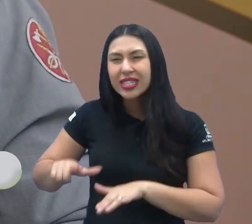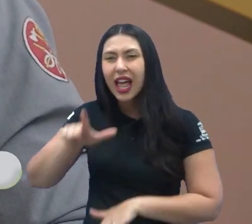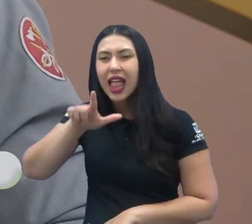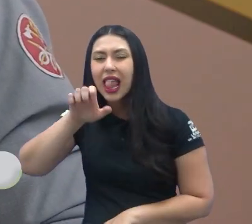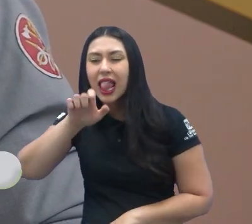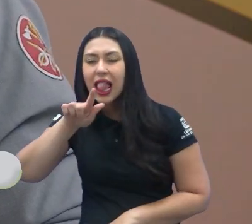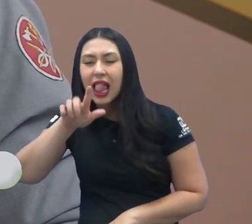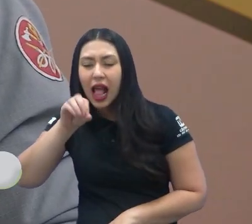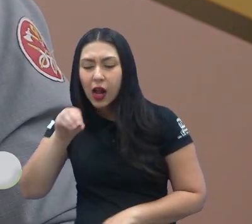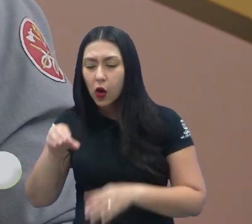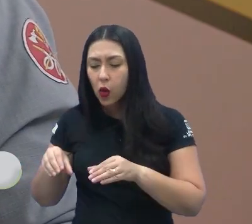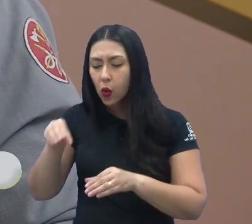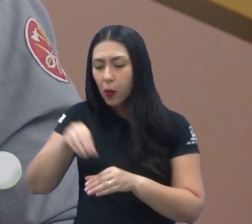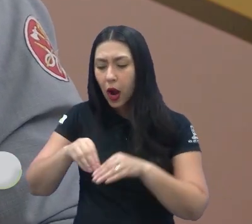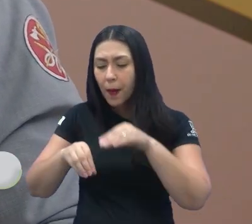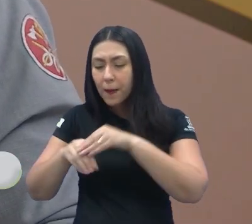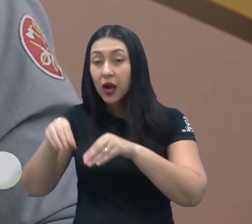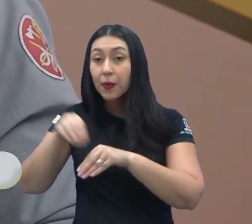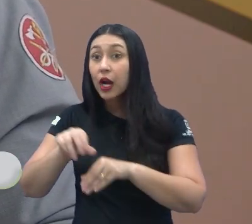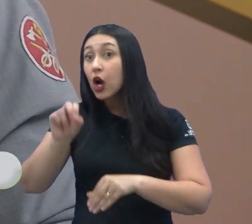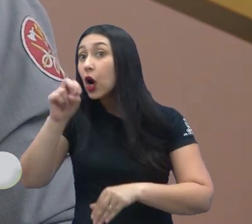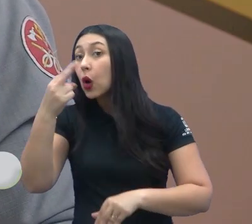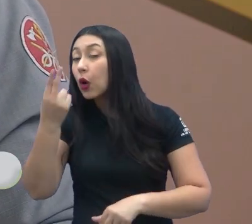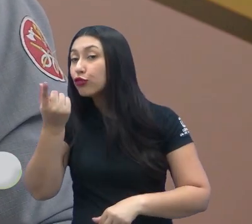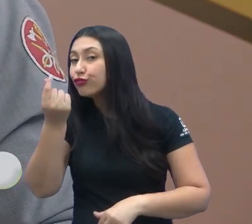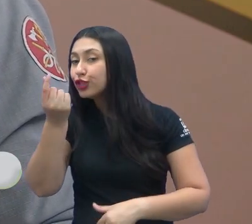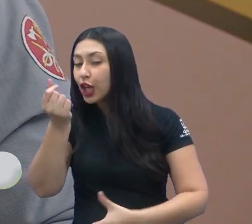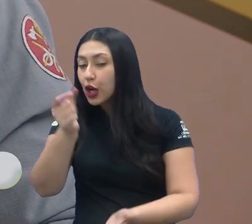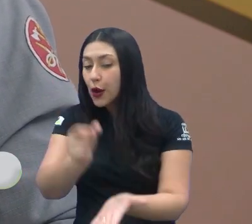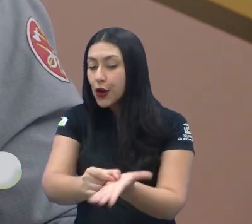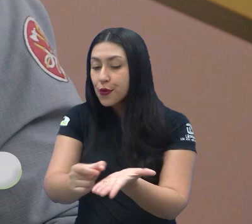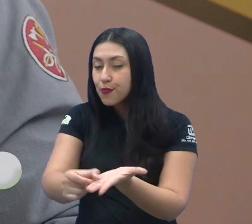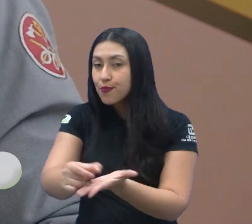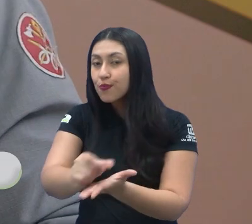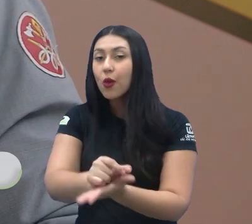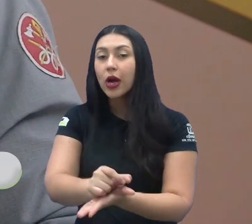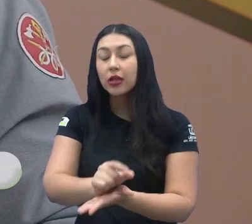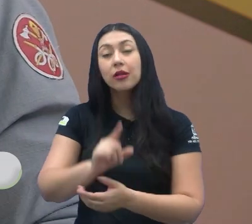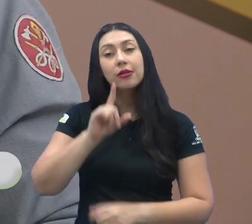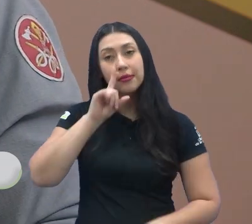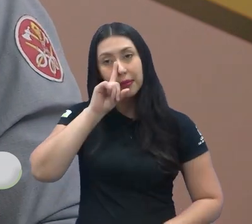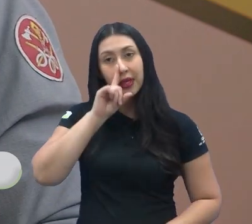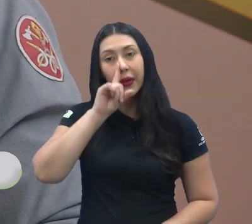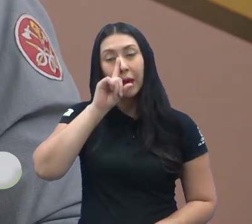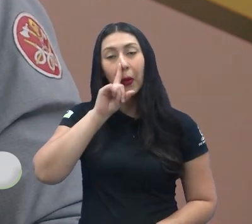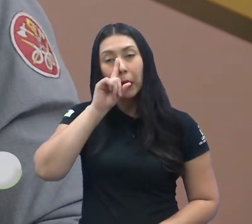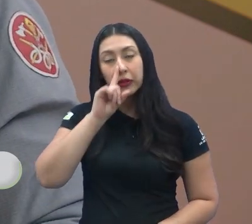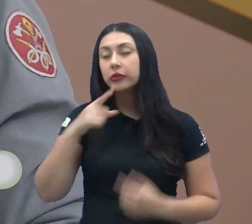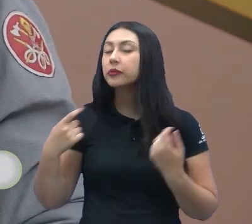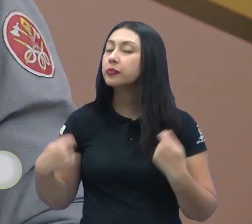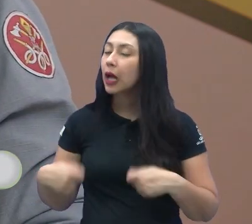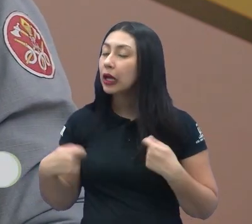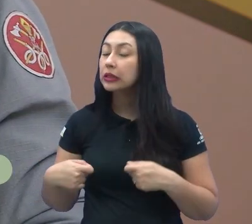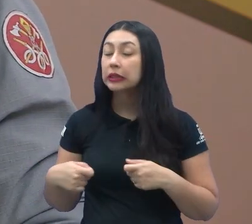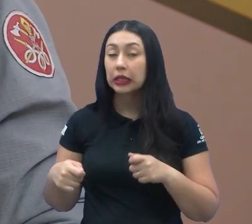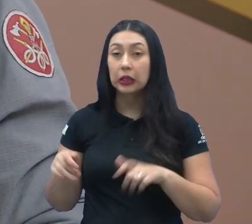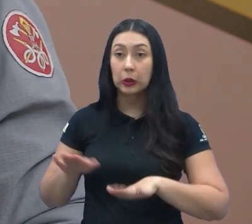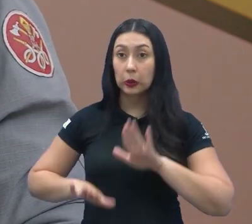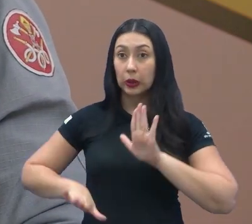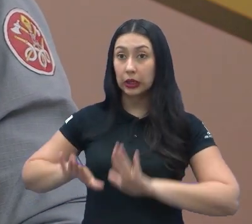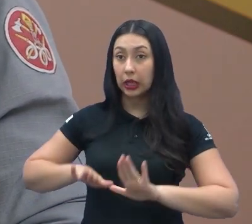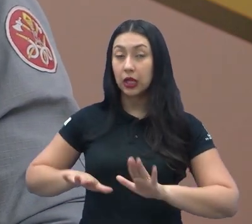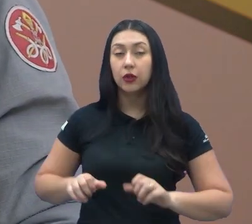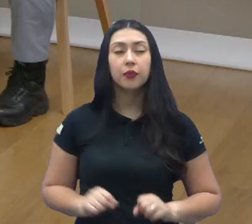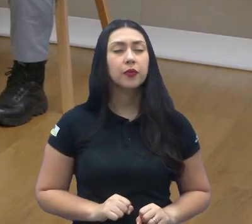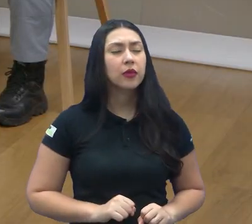ou até mesmo moedas, ou qualquer objeto pequeno que a criança possa levar à boca e ter esse engasgamento, né? Tenente, e